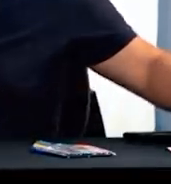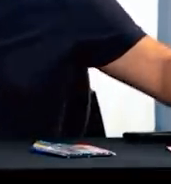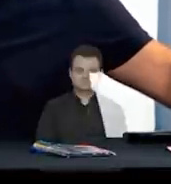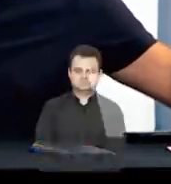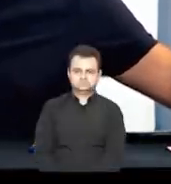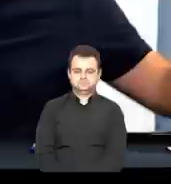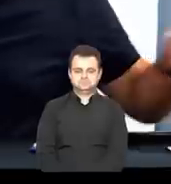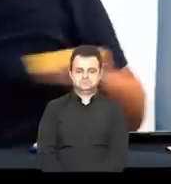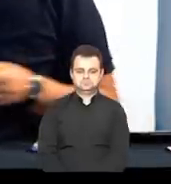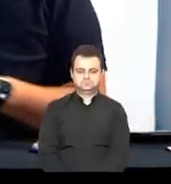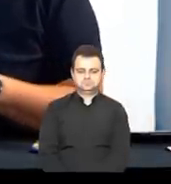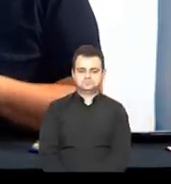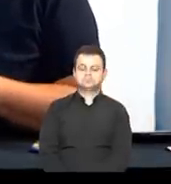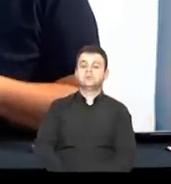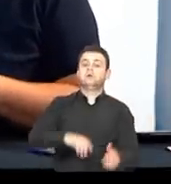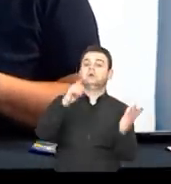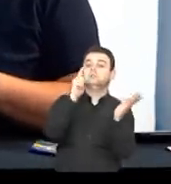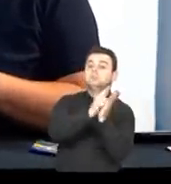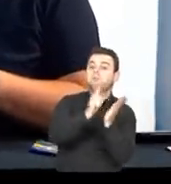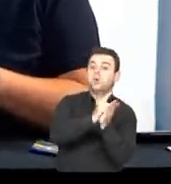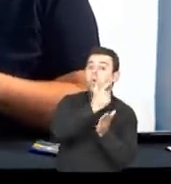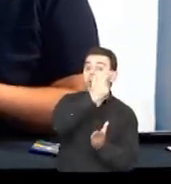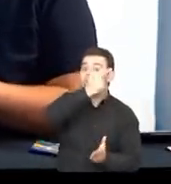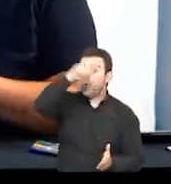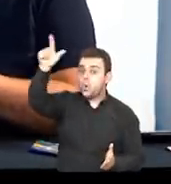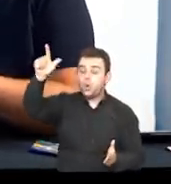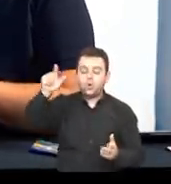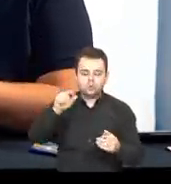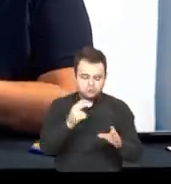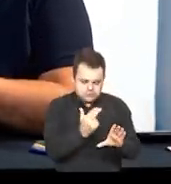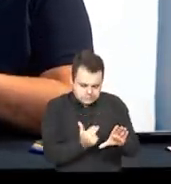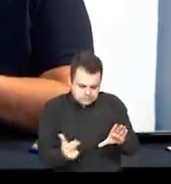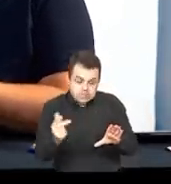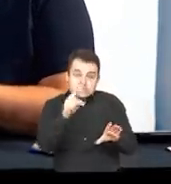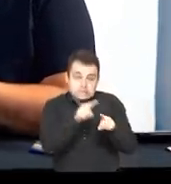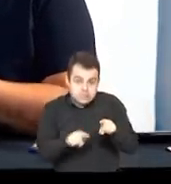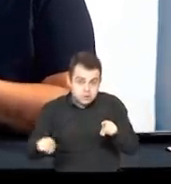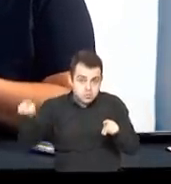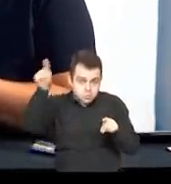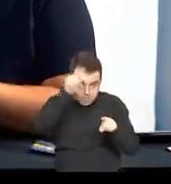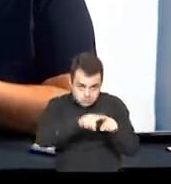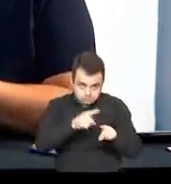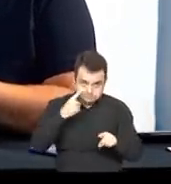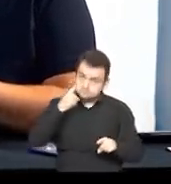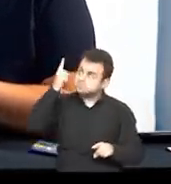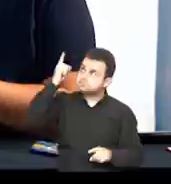Vou pegar um outro pedaço de papel que eu tenho fazendo um pequeno círculo, ó.